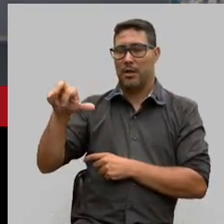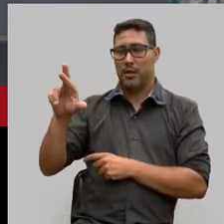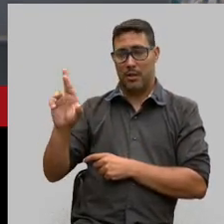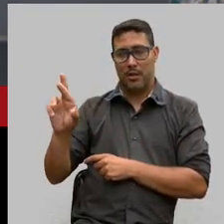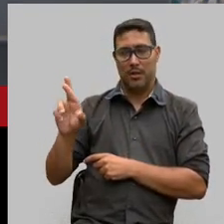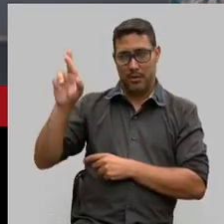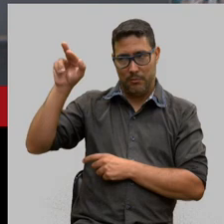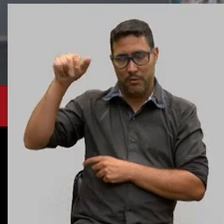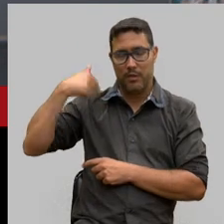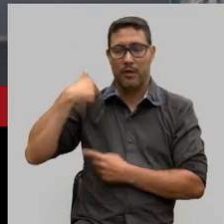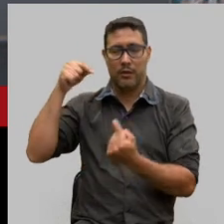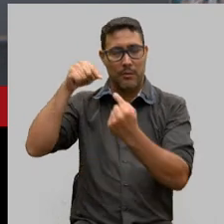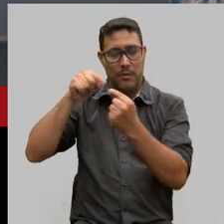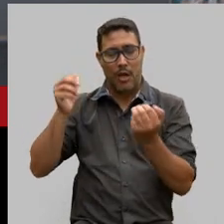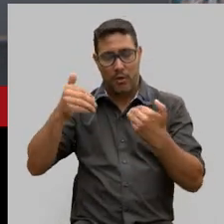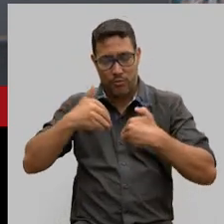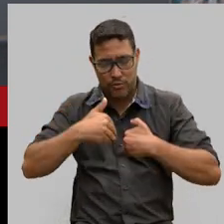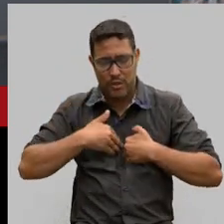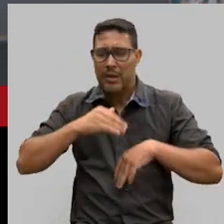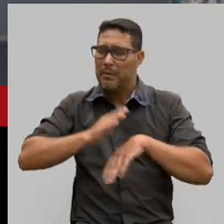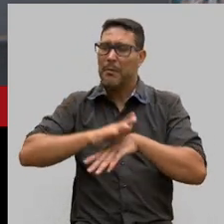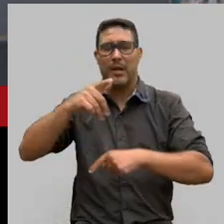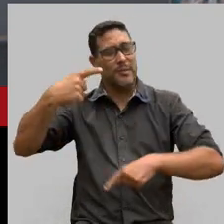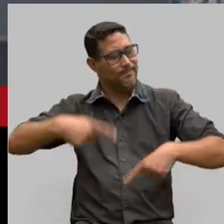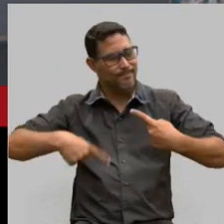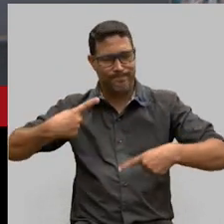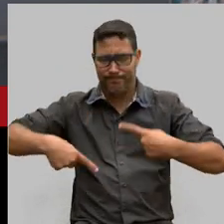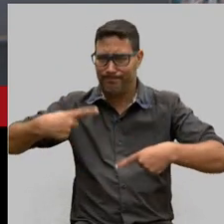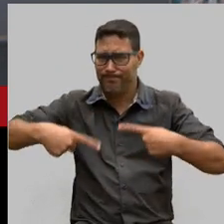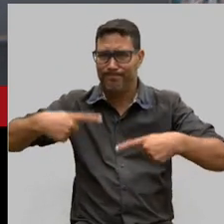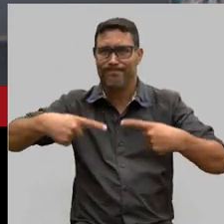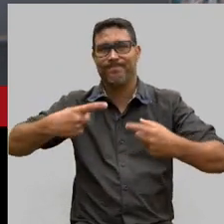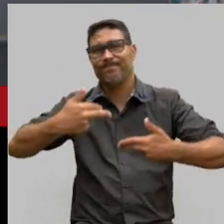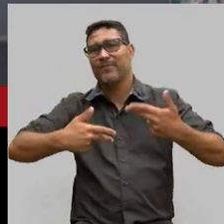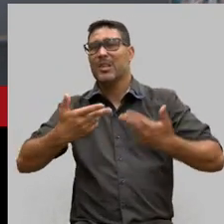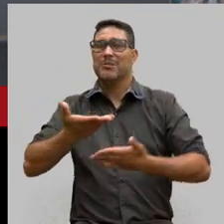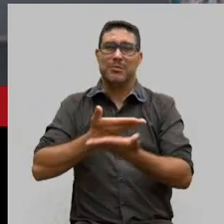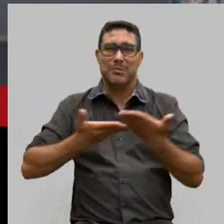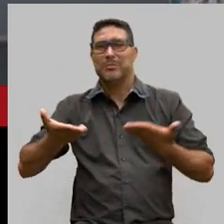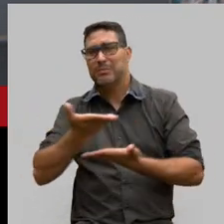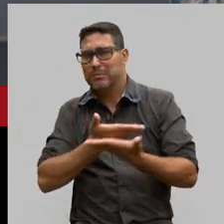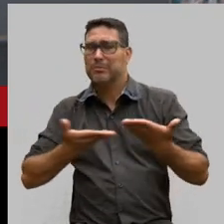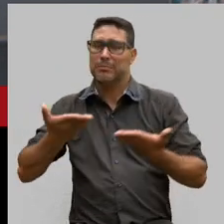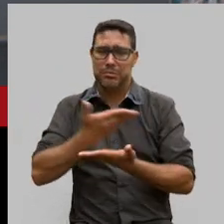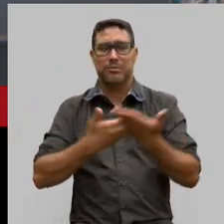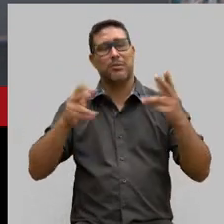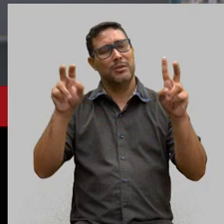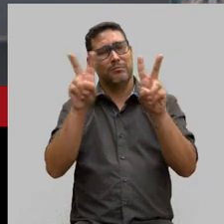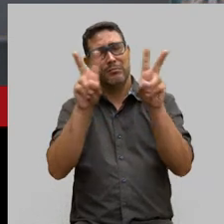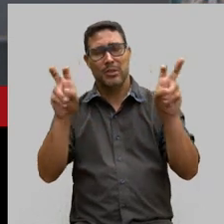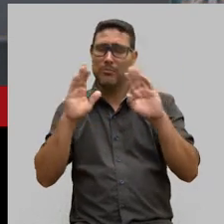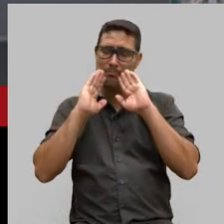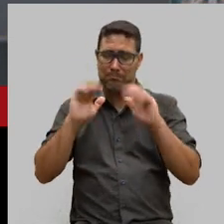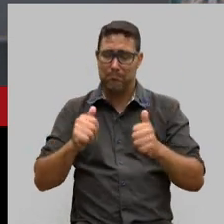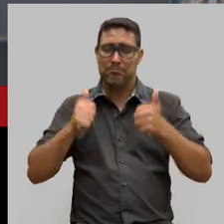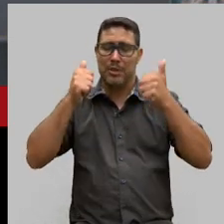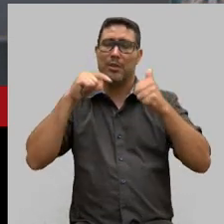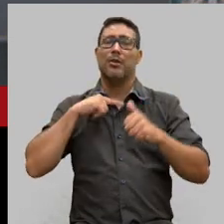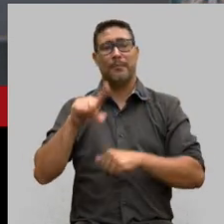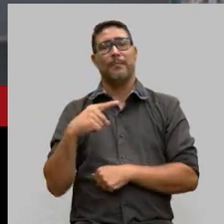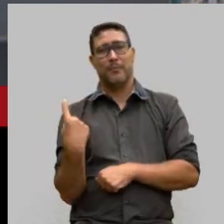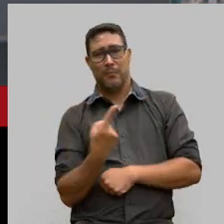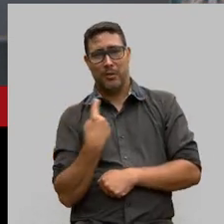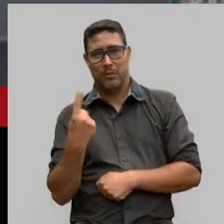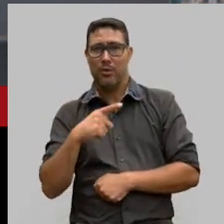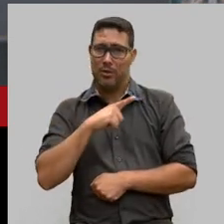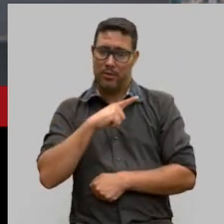importante quanto mais debates nós tivermos sobre esse assunto melhor para nós para quem tem o desenvolvimento o